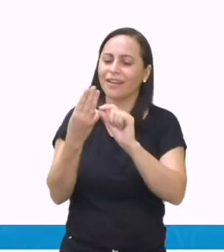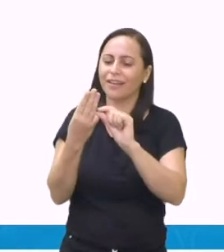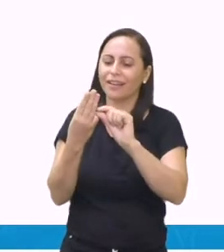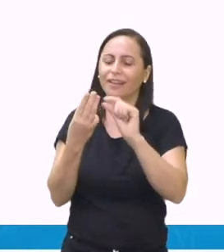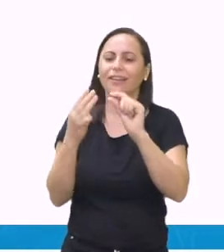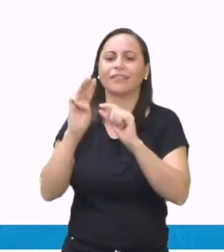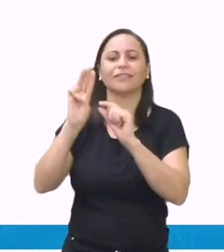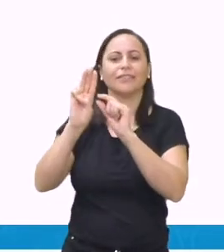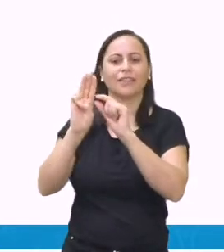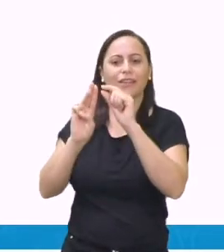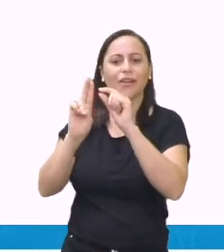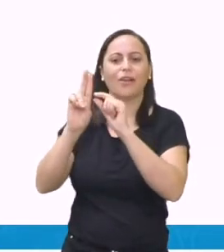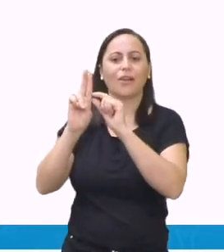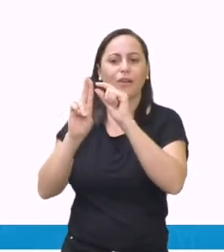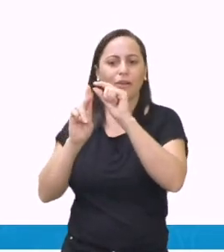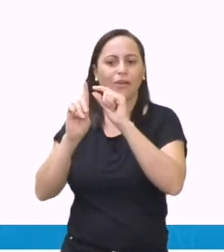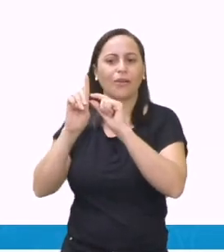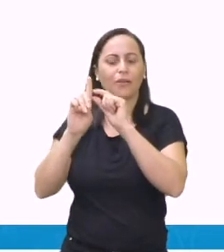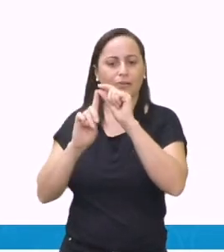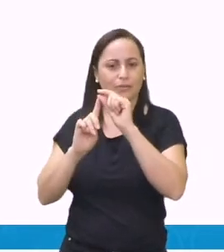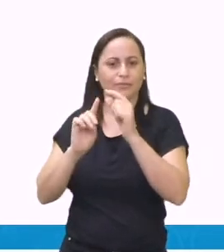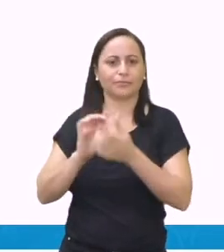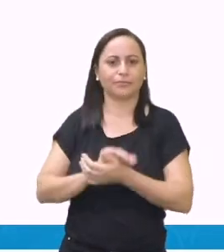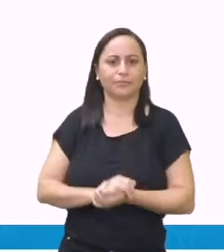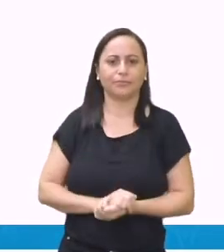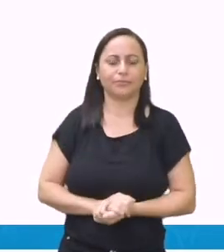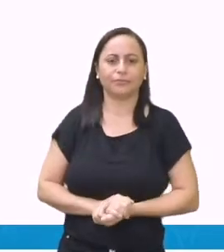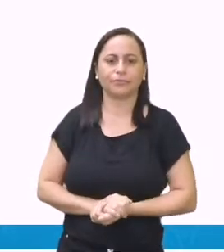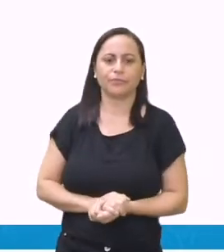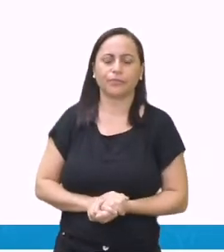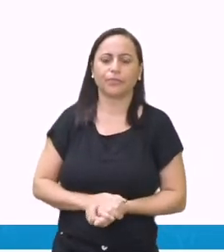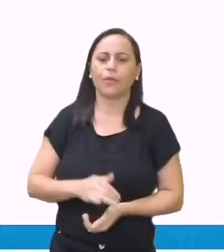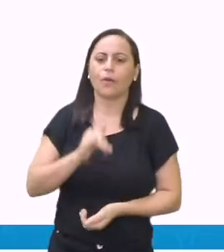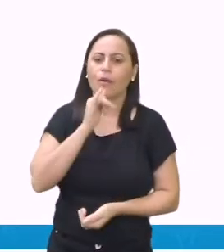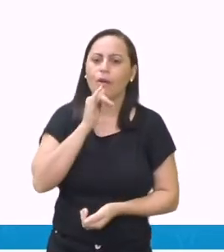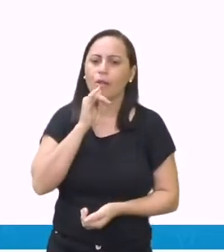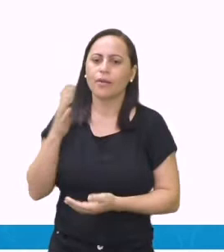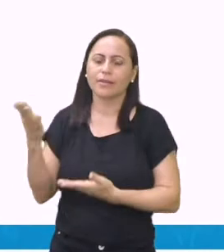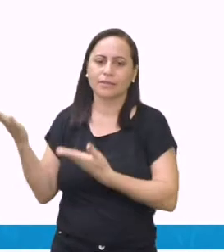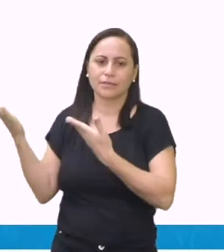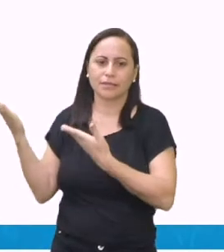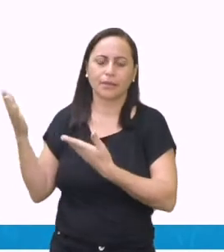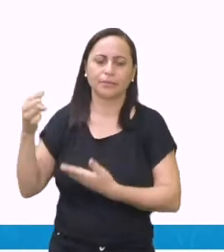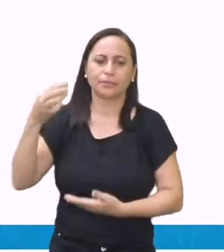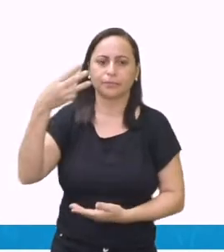vamos classificar em unidades, tá, gente? Ó, veja o exemplo, ó,